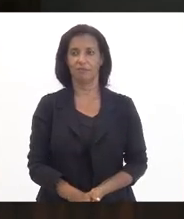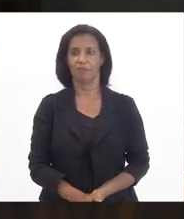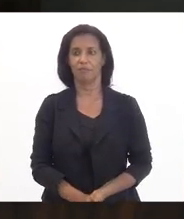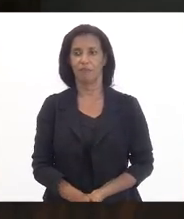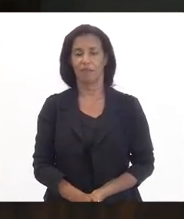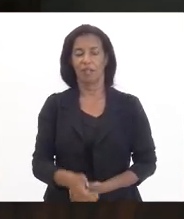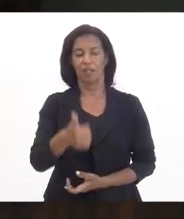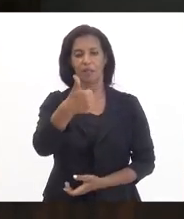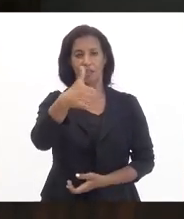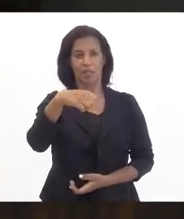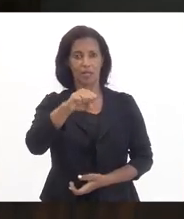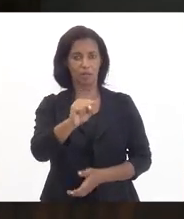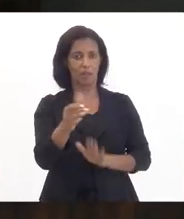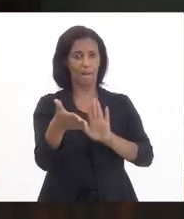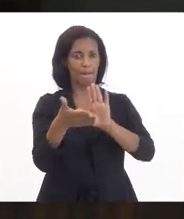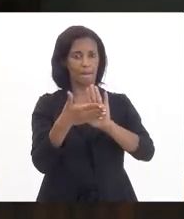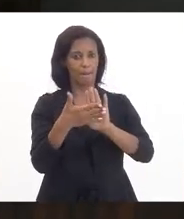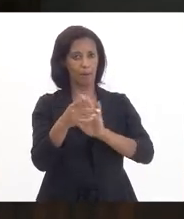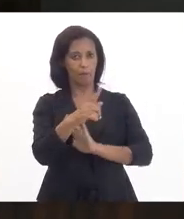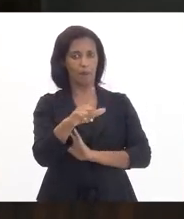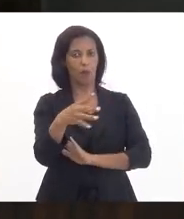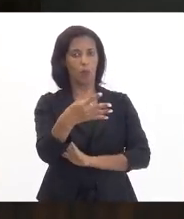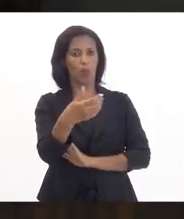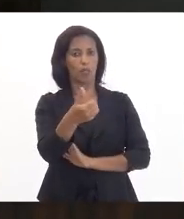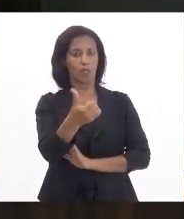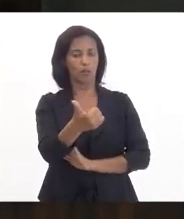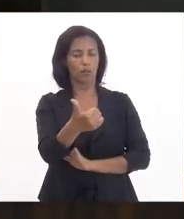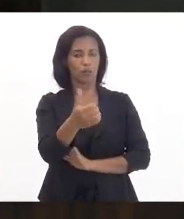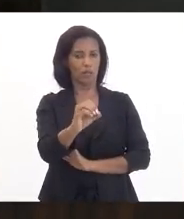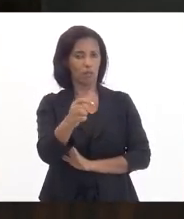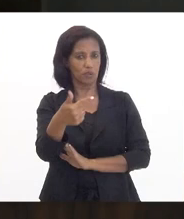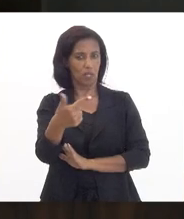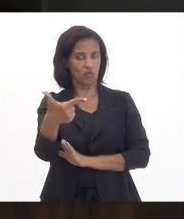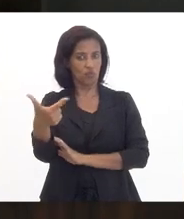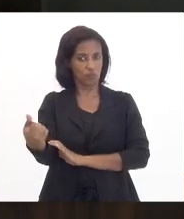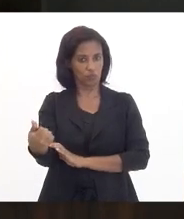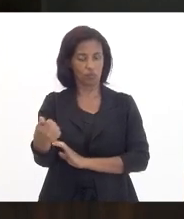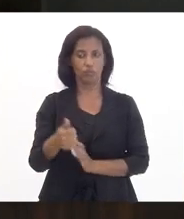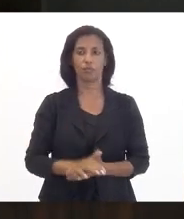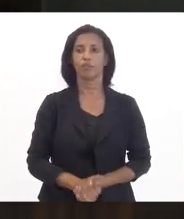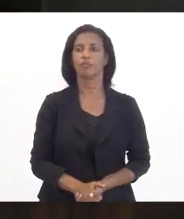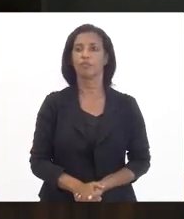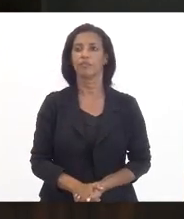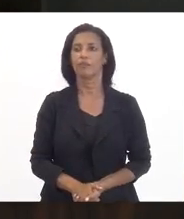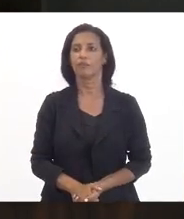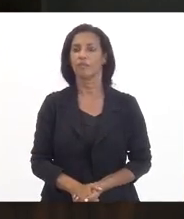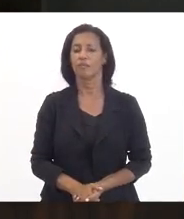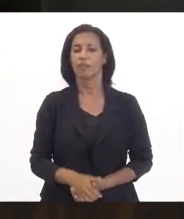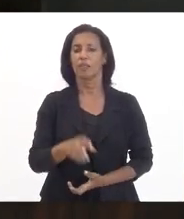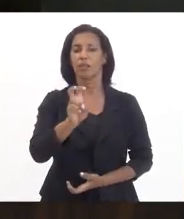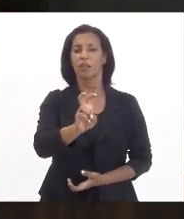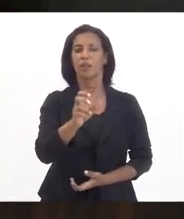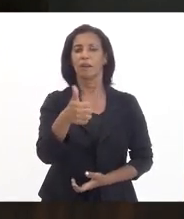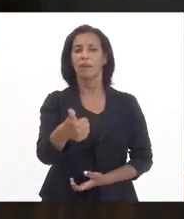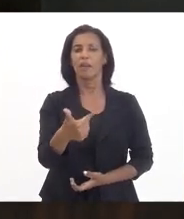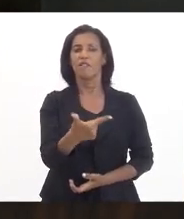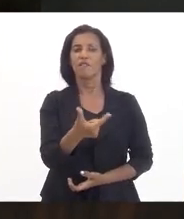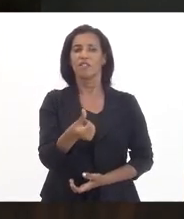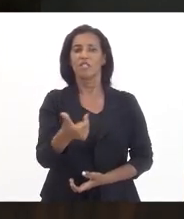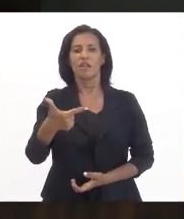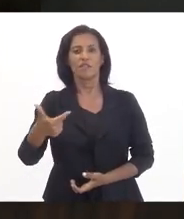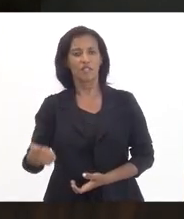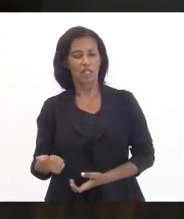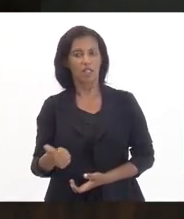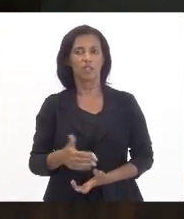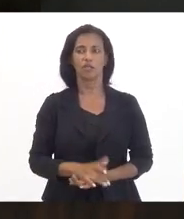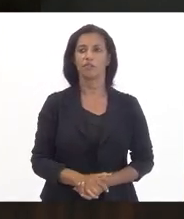o 18º da pauta, o projeto de lei 4107 de 21 e o 51º, 26, 26 de